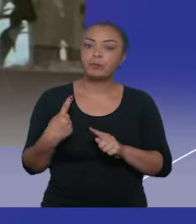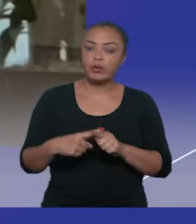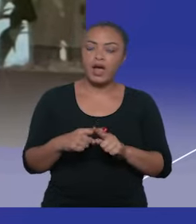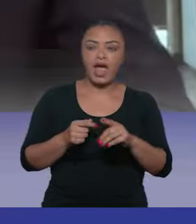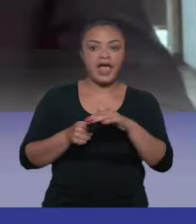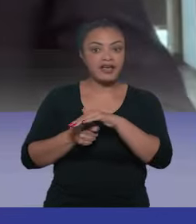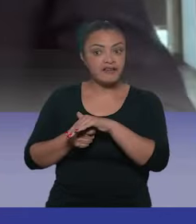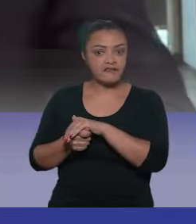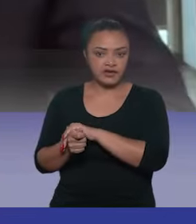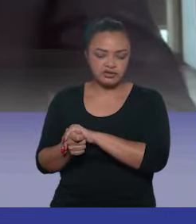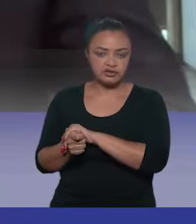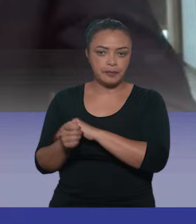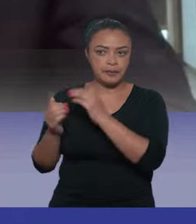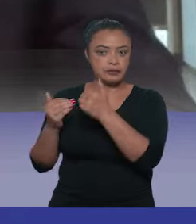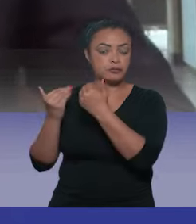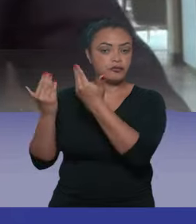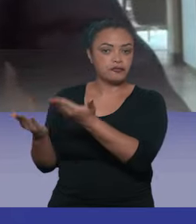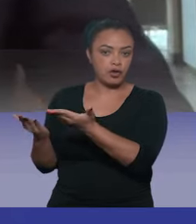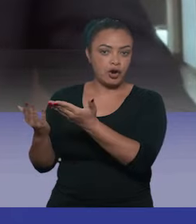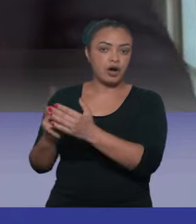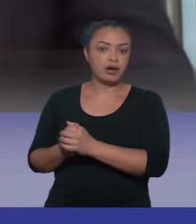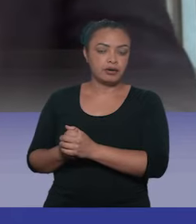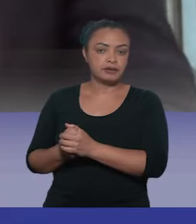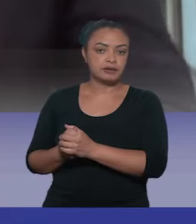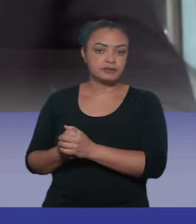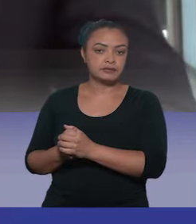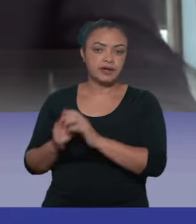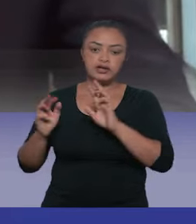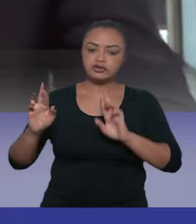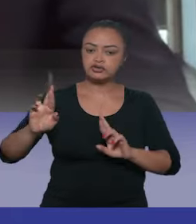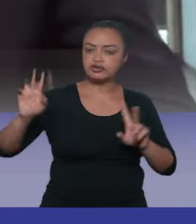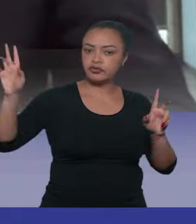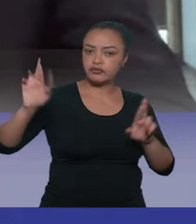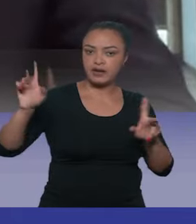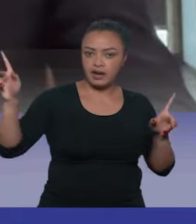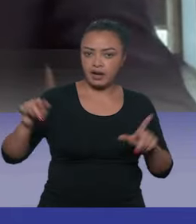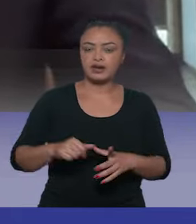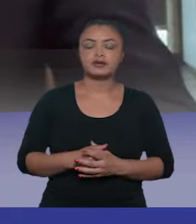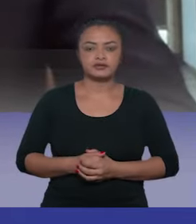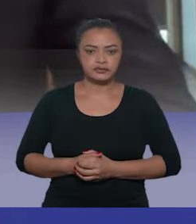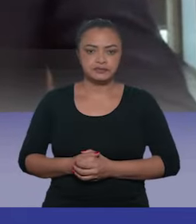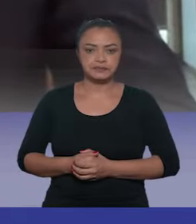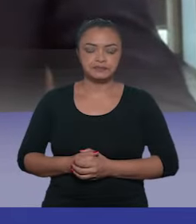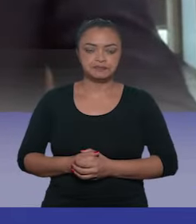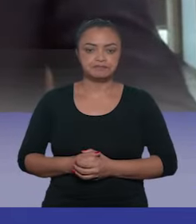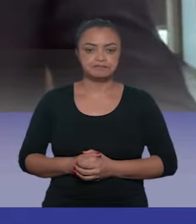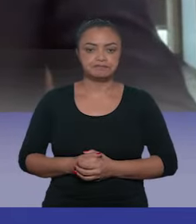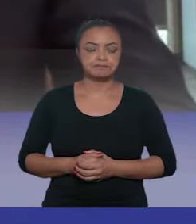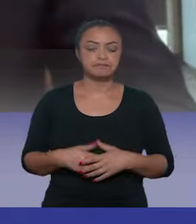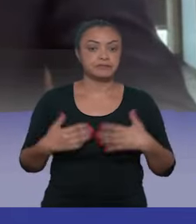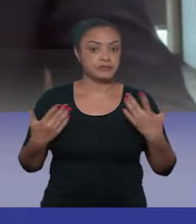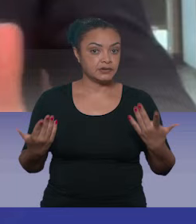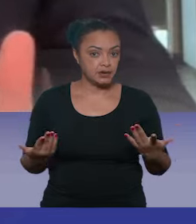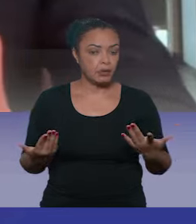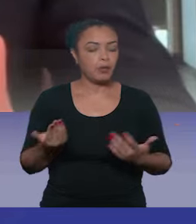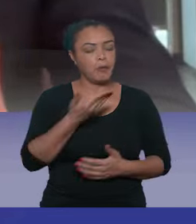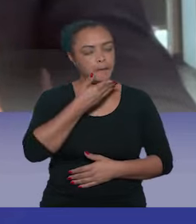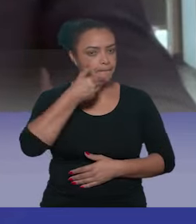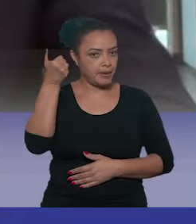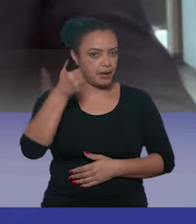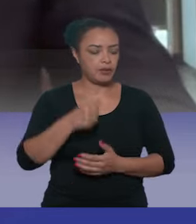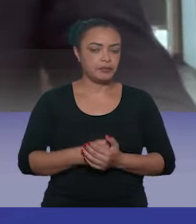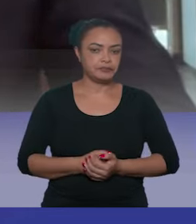seus investimentos. O seu risco, né? Exato, o seu risco, porque esses investimentos ou esses mercados fora do Brasil, eles são